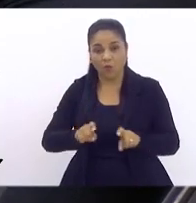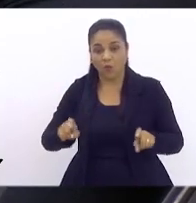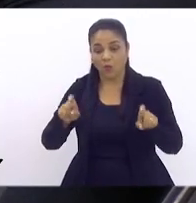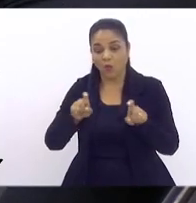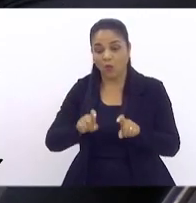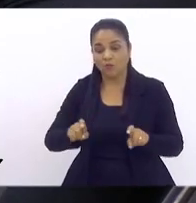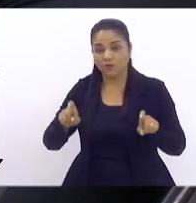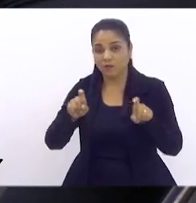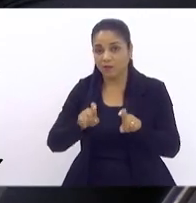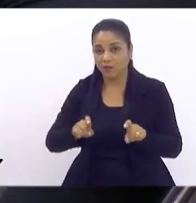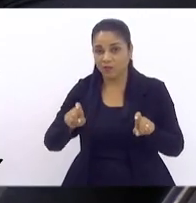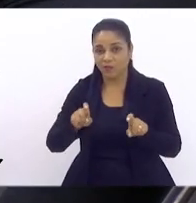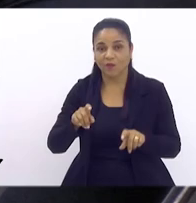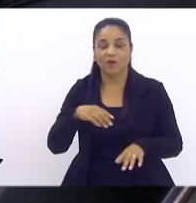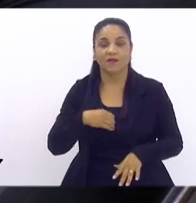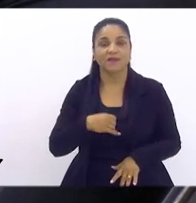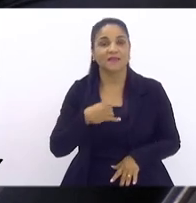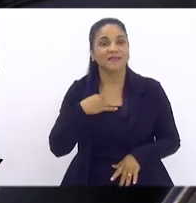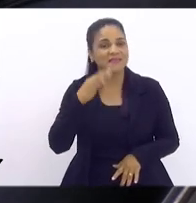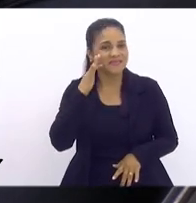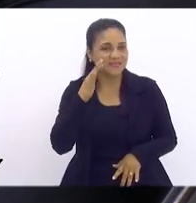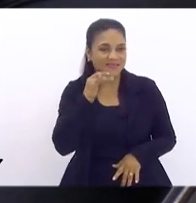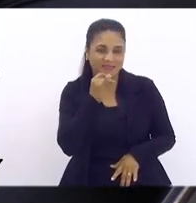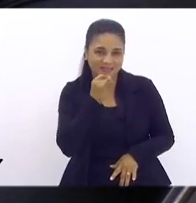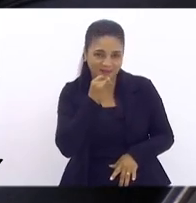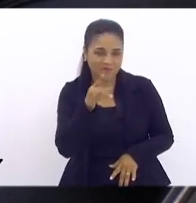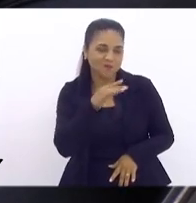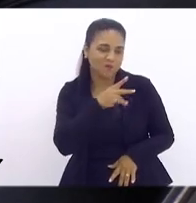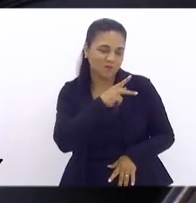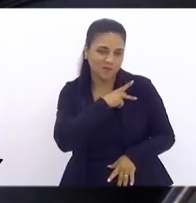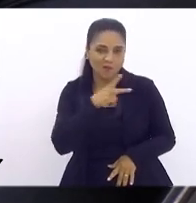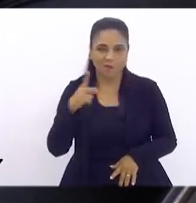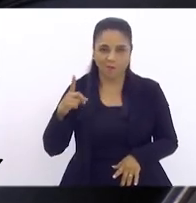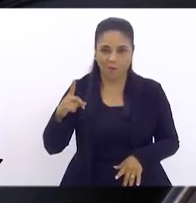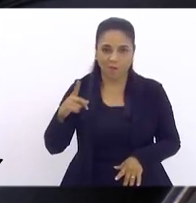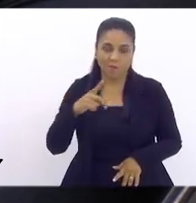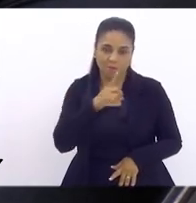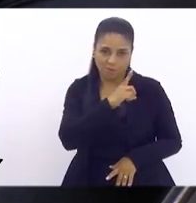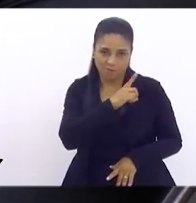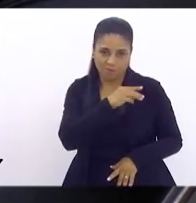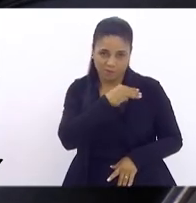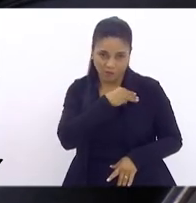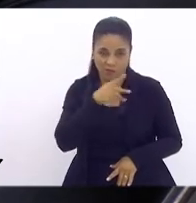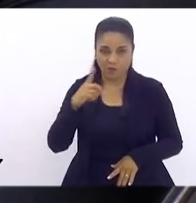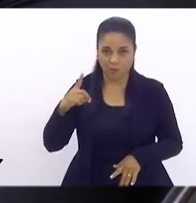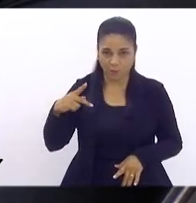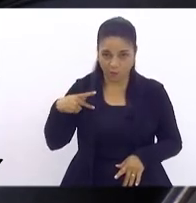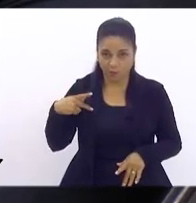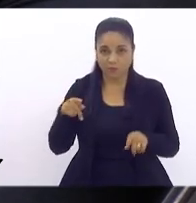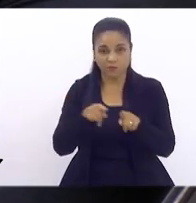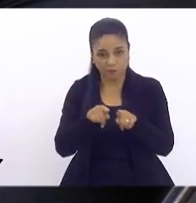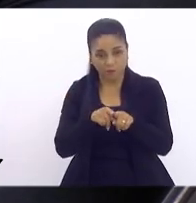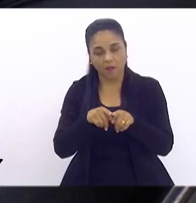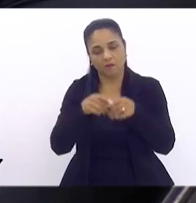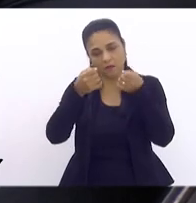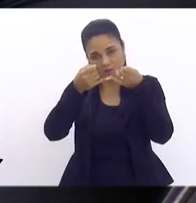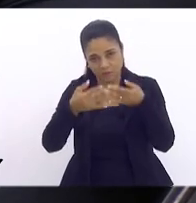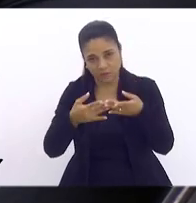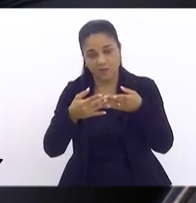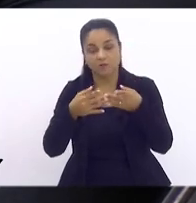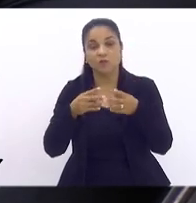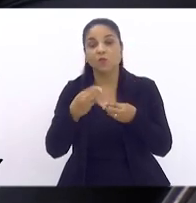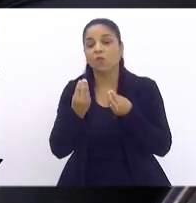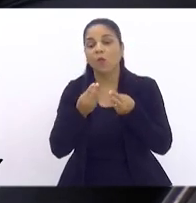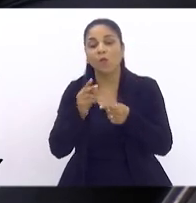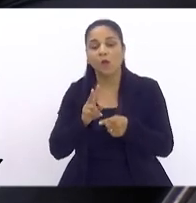Eu imagino que o ministério público tenha trazido essa questão também né porque a gente se consegue garantir a proteção dessa mulher